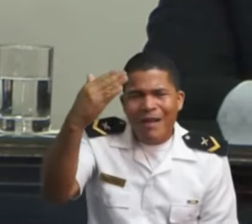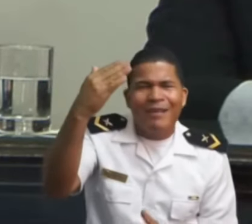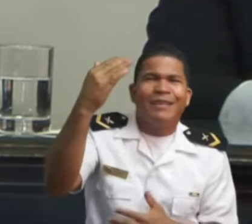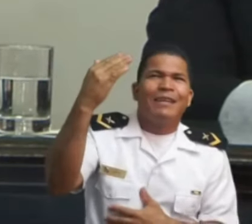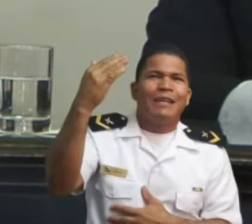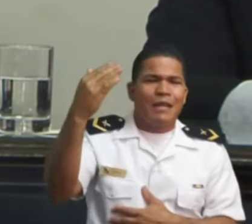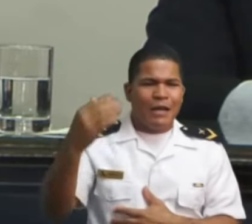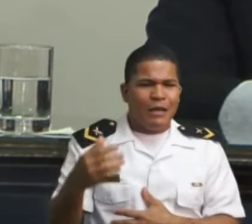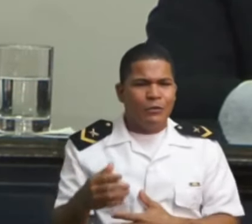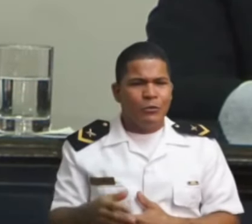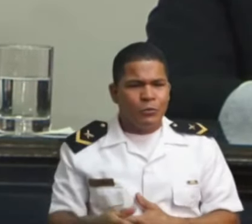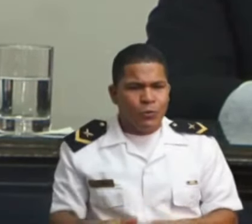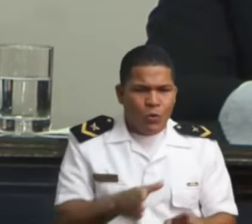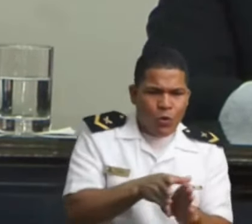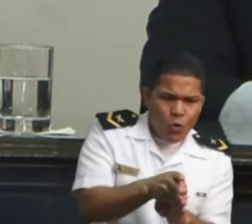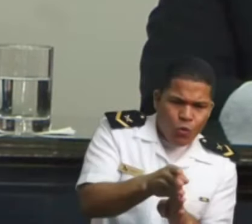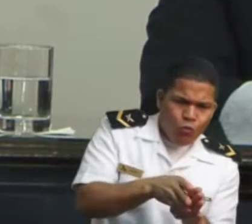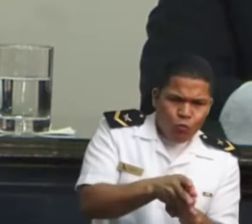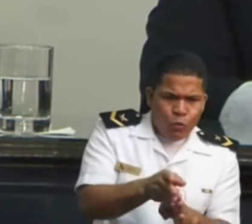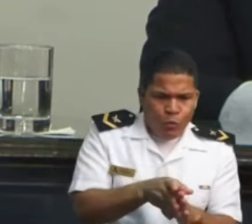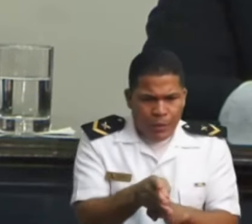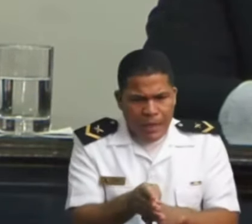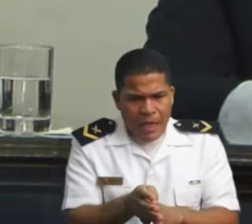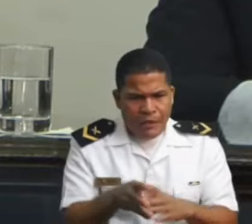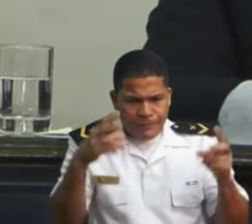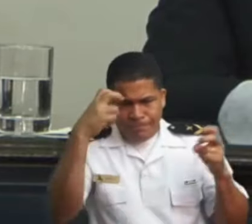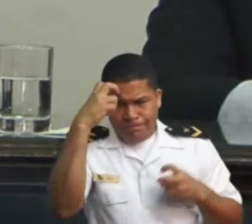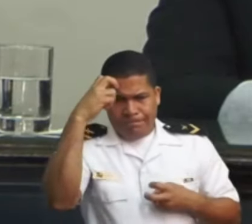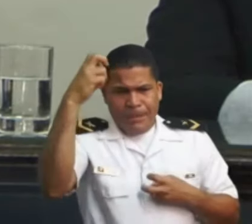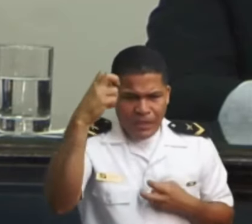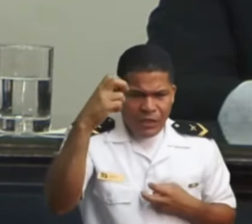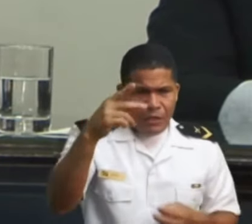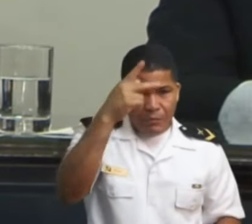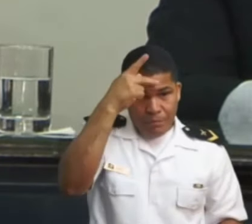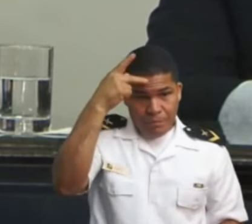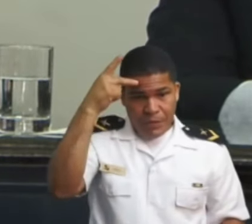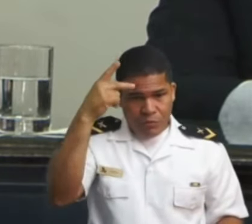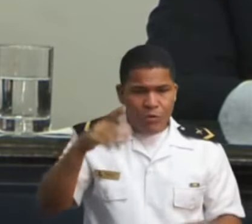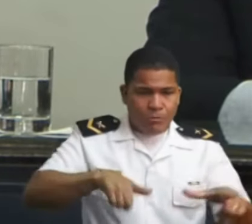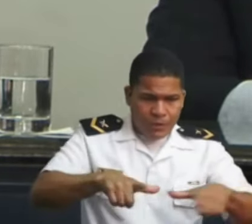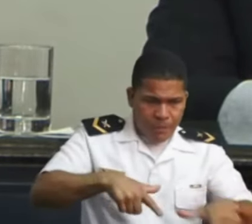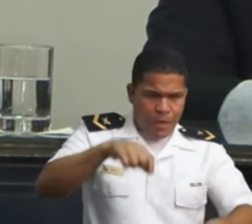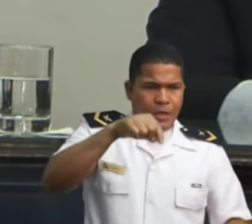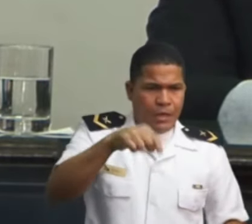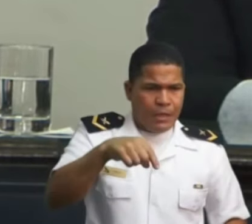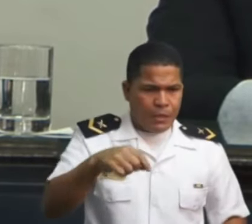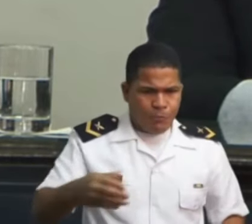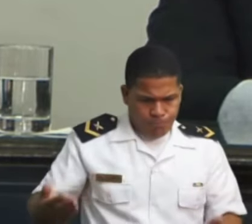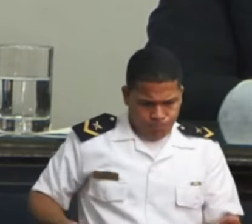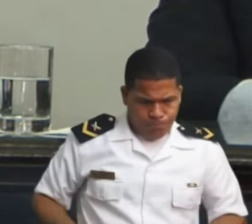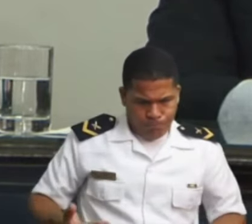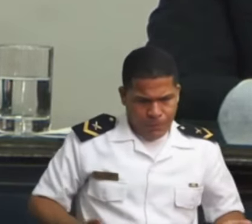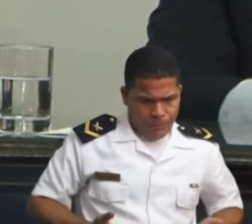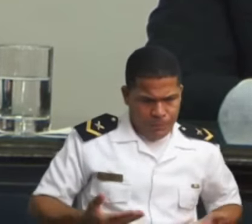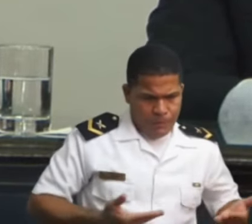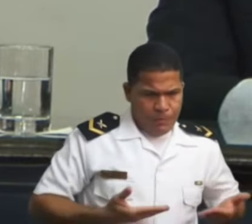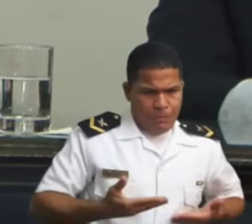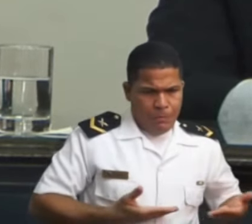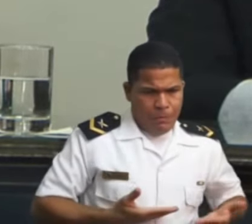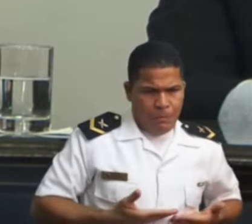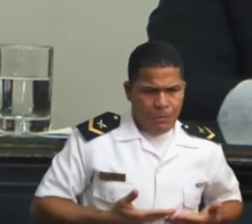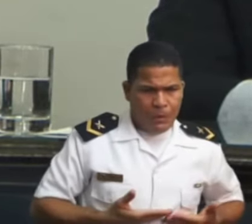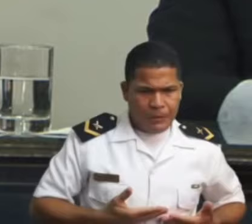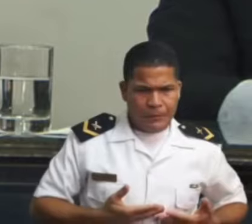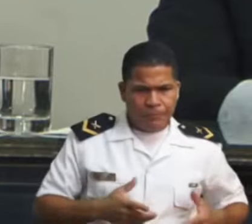expertise daqueles que aqui militam, servidores que são extremamente empenhados,